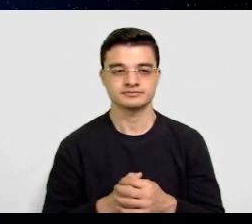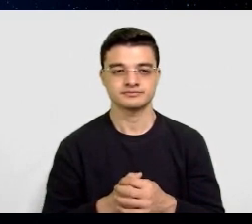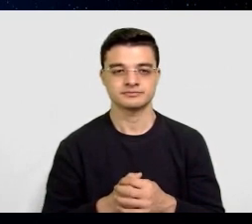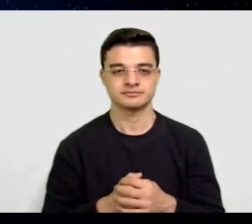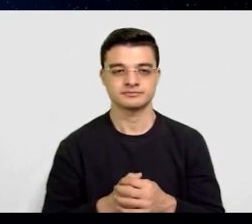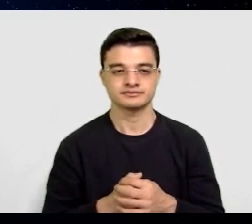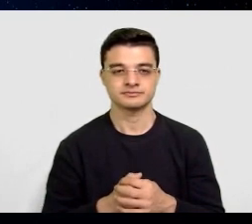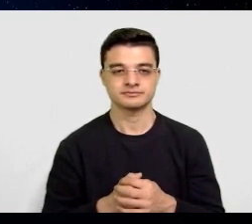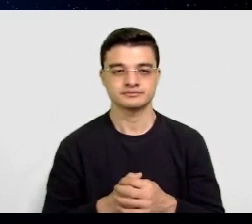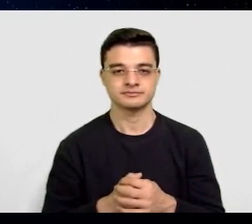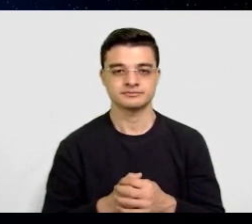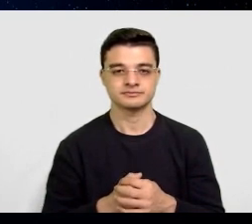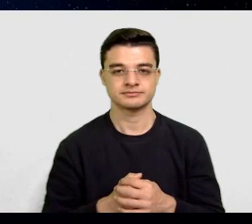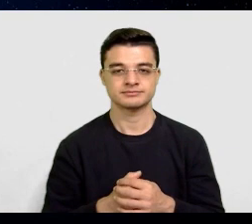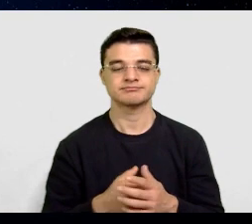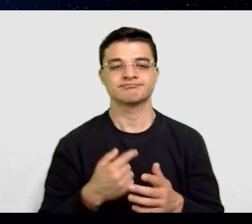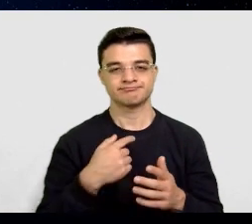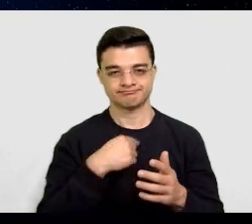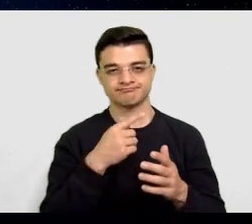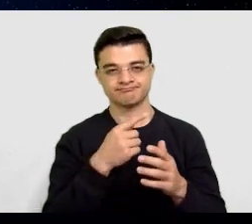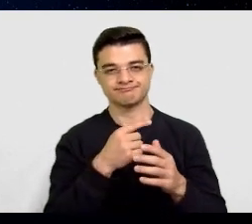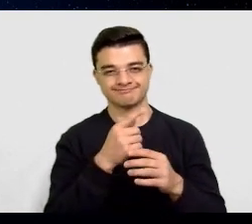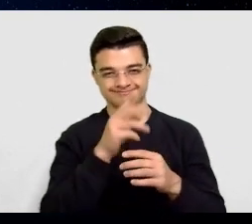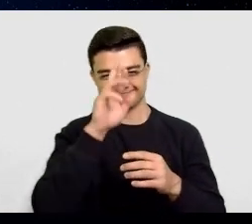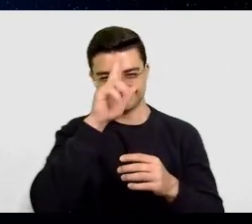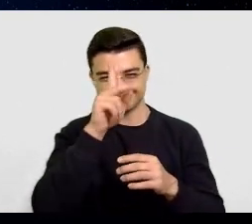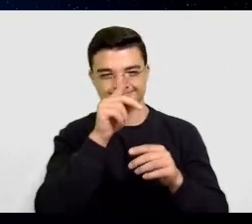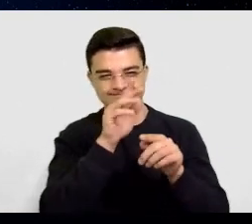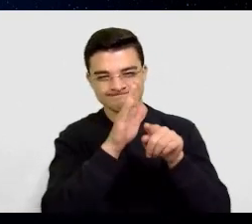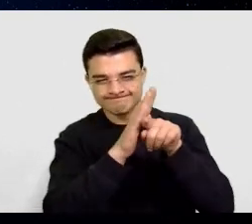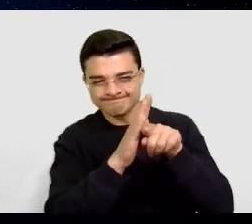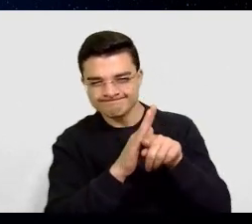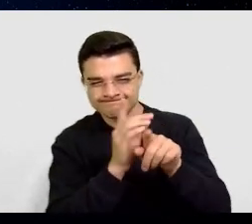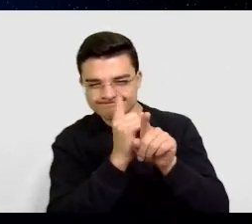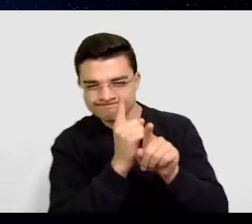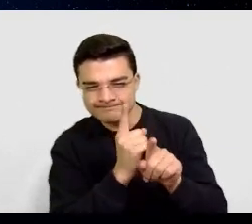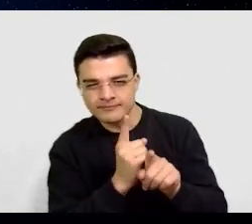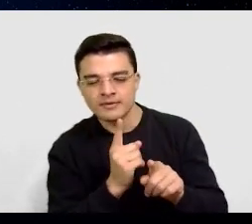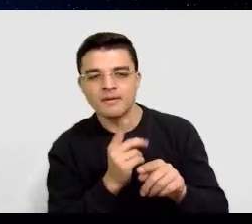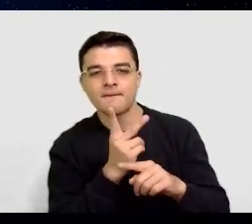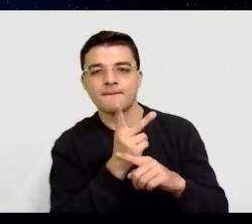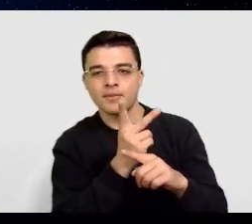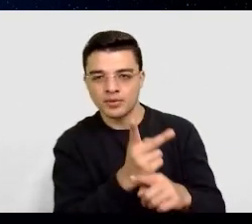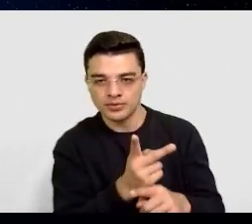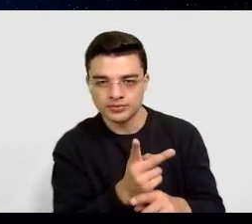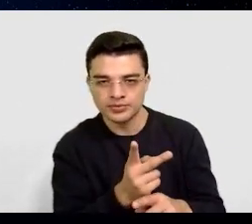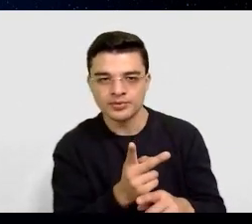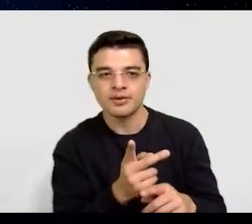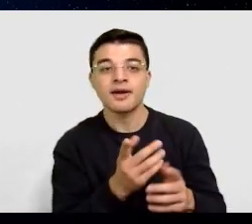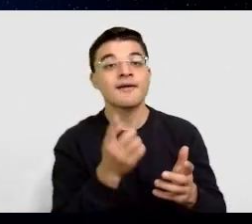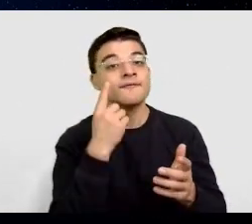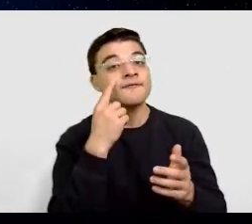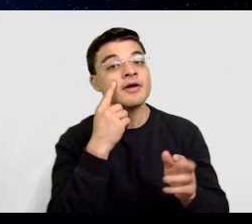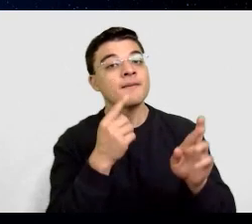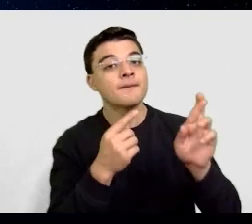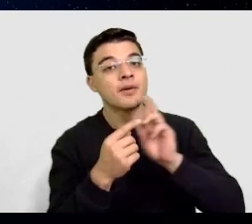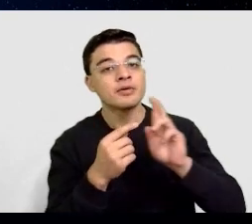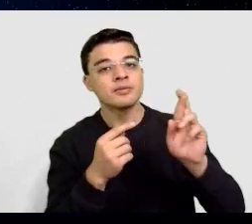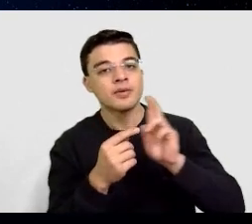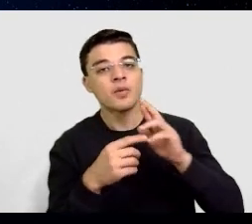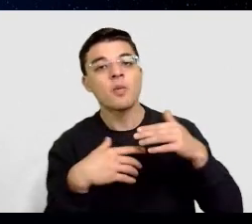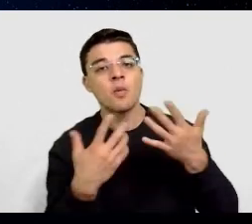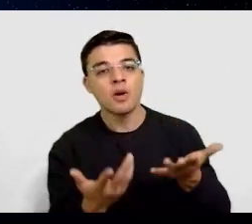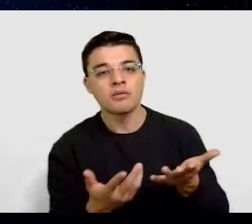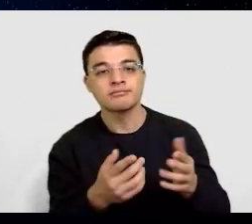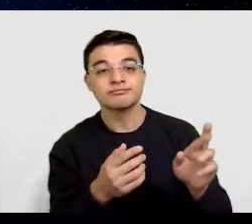quando eu começo a explorar esse tipo de falha, server-side request forge, é justamente analisar os erros que vão vir nas respostas do servidor. E ele me deu um erro